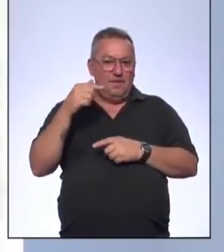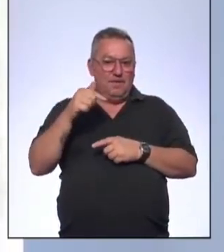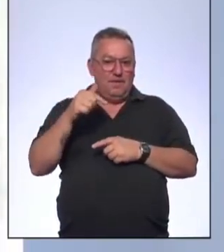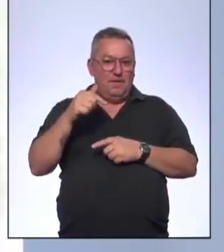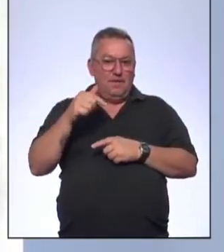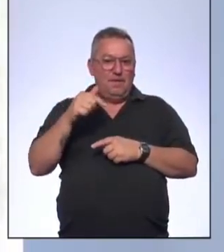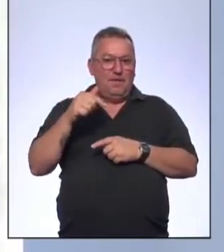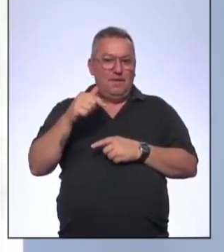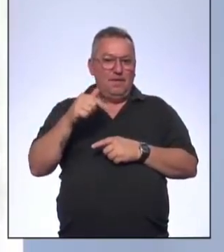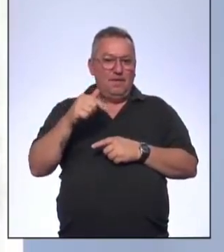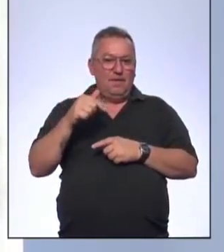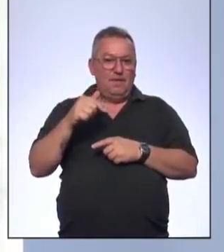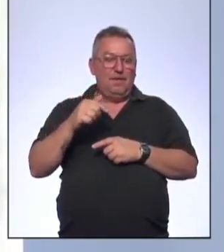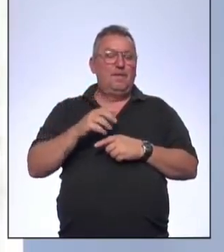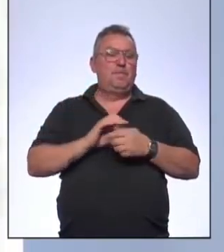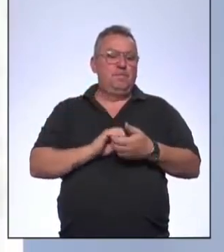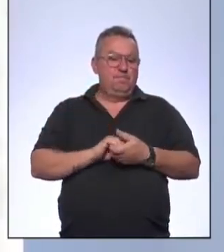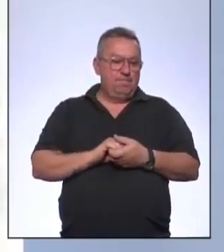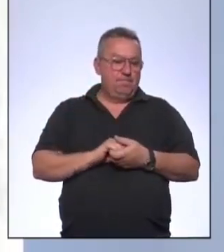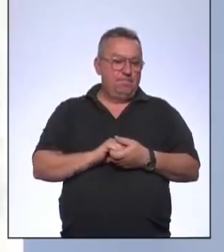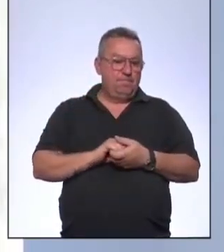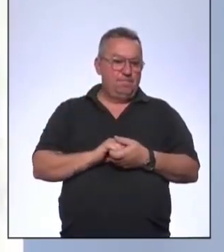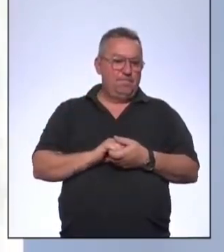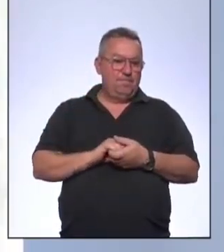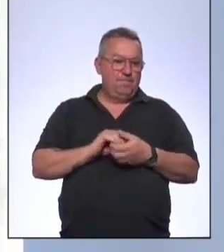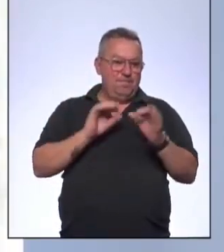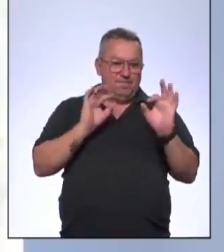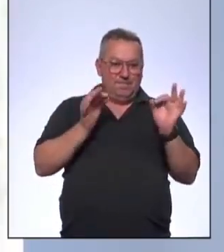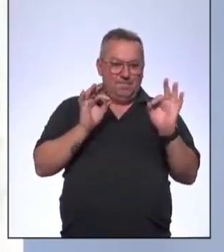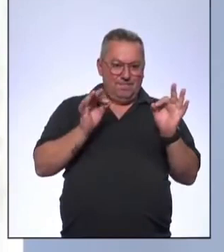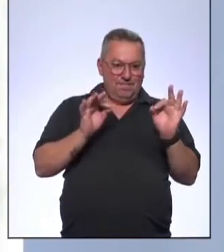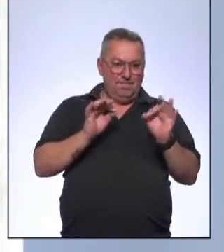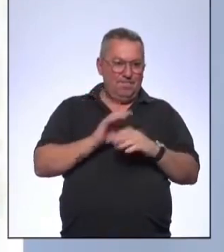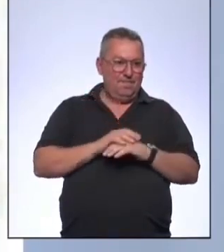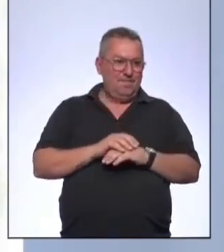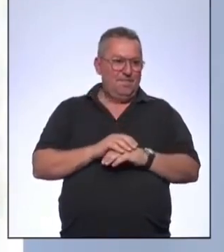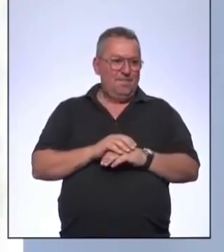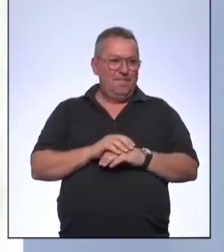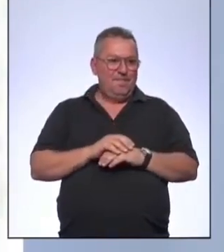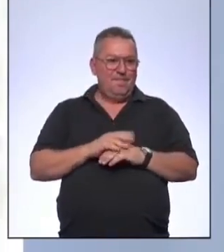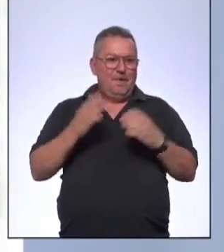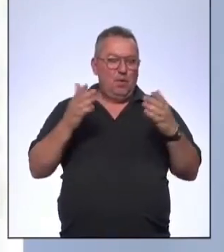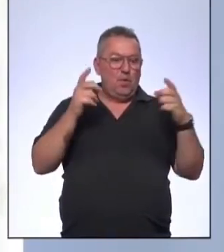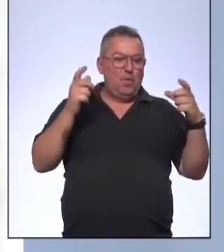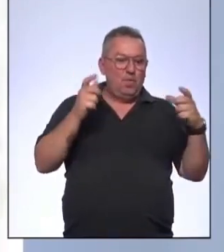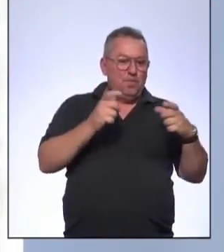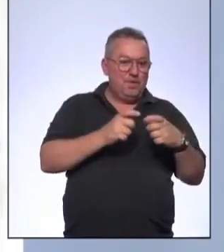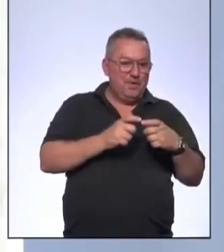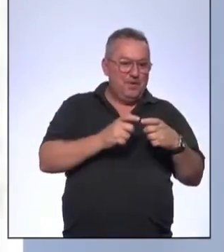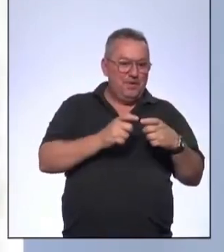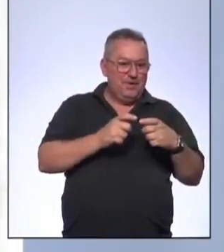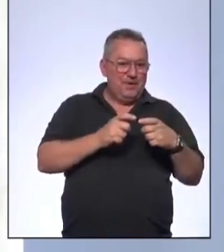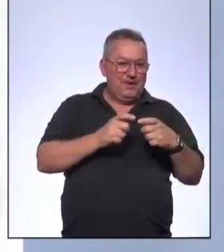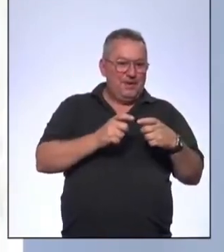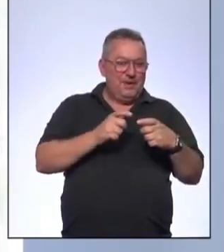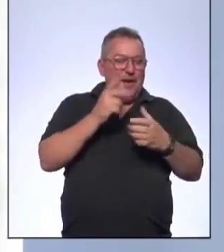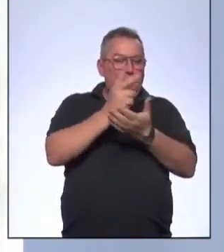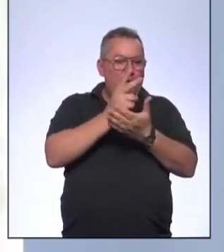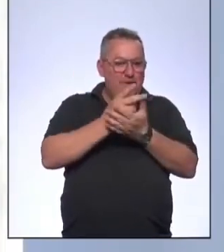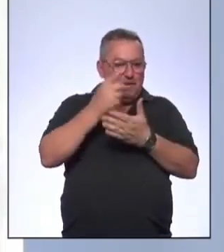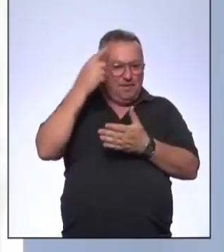147. Isso aí, centímetros quadrados. Então, calculei a área do maior. Vou fazer a área do menor. Então, a área do menor, mesma